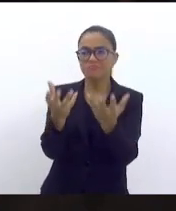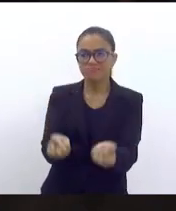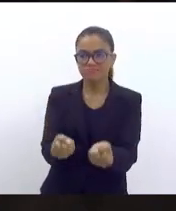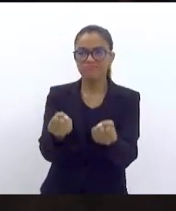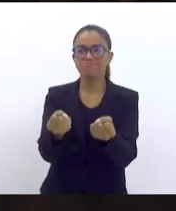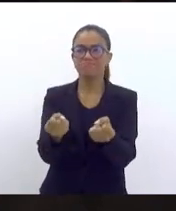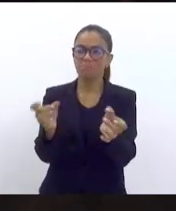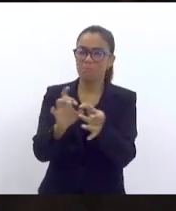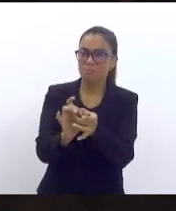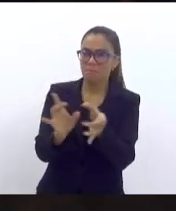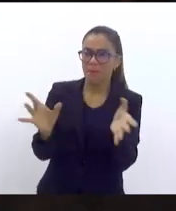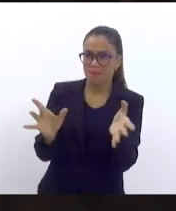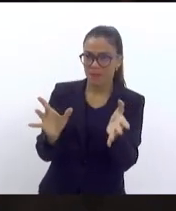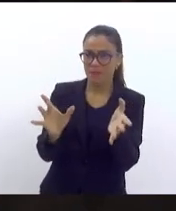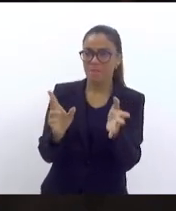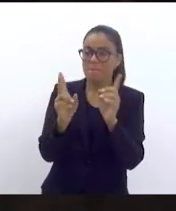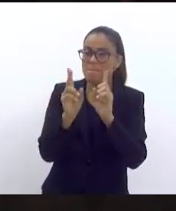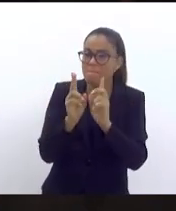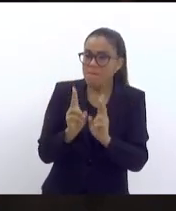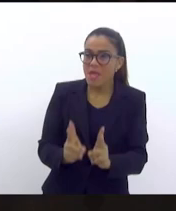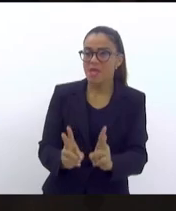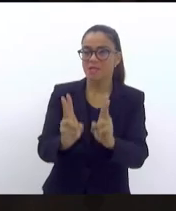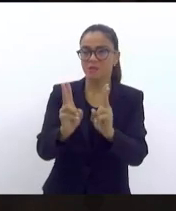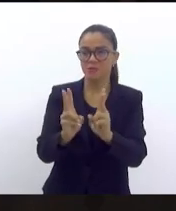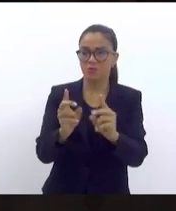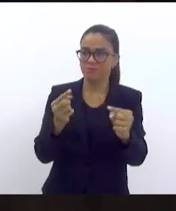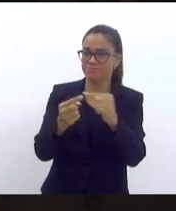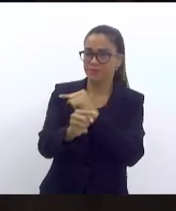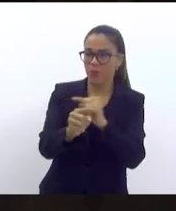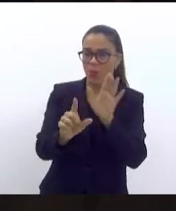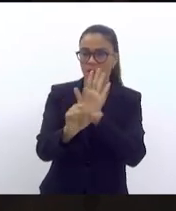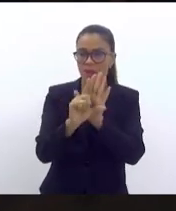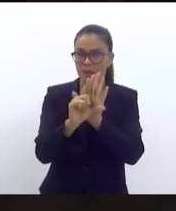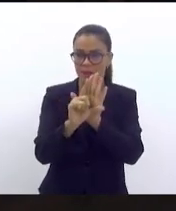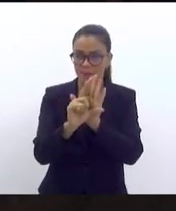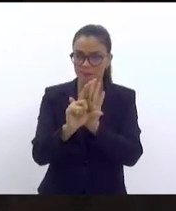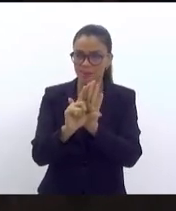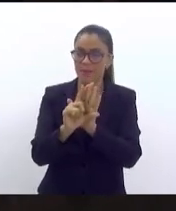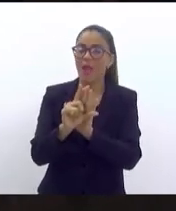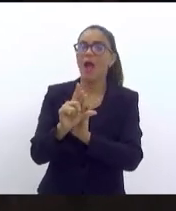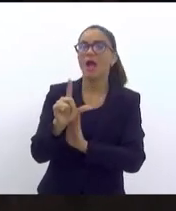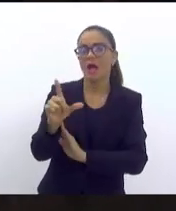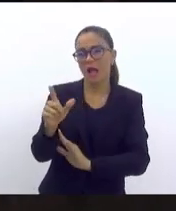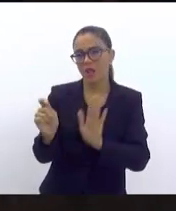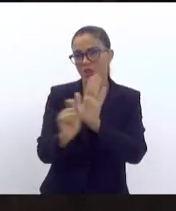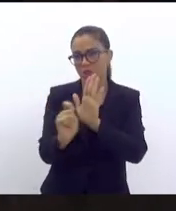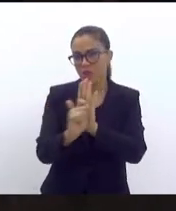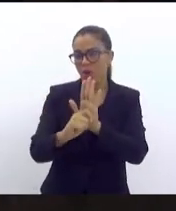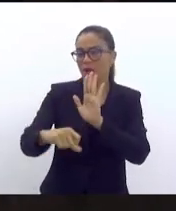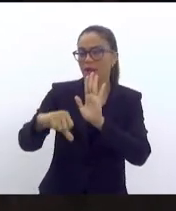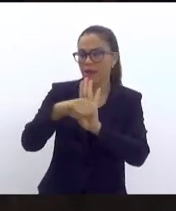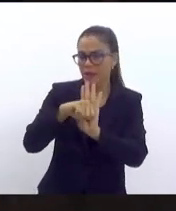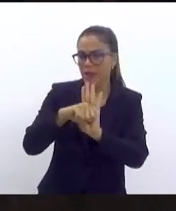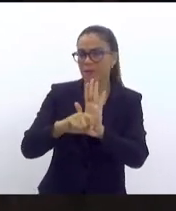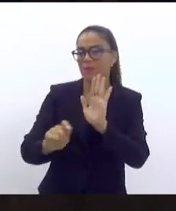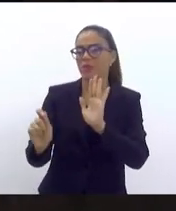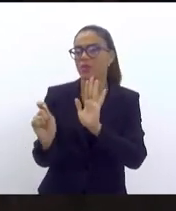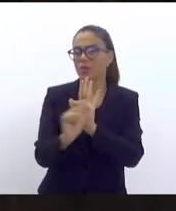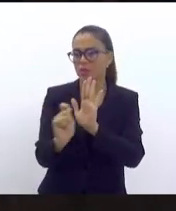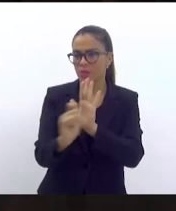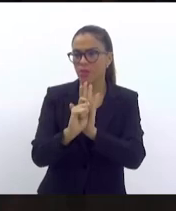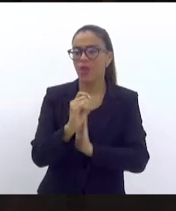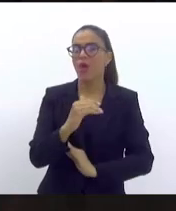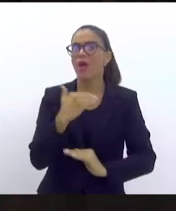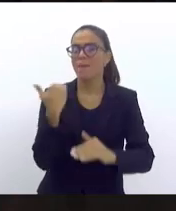mesmo ao arrepio da lei a utilização de drogas a gente sabe que droga é crime que droga mata todos entendem perfeitamente